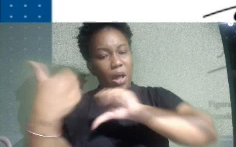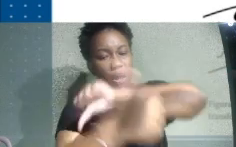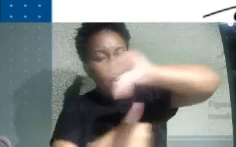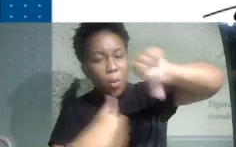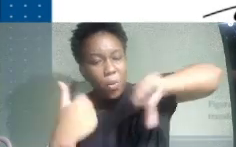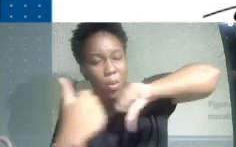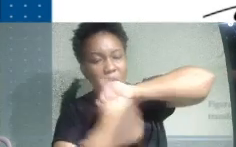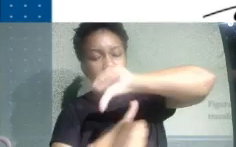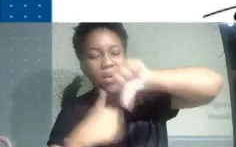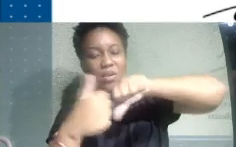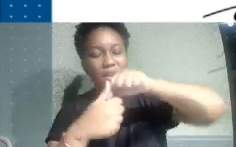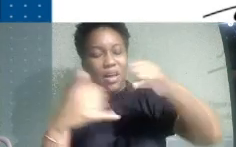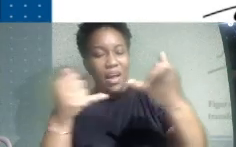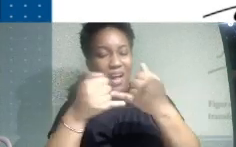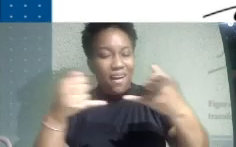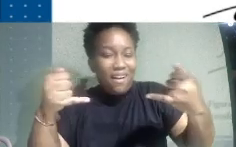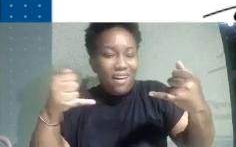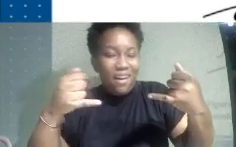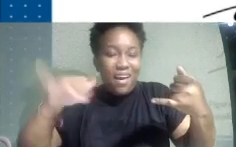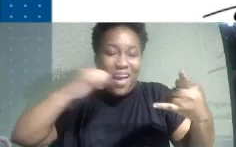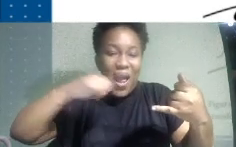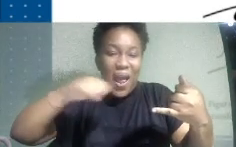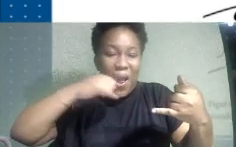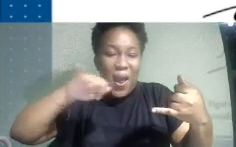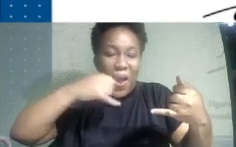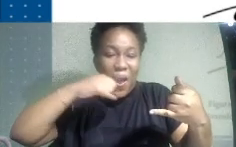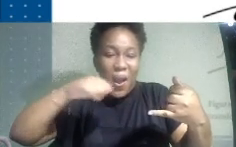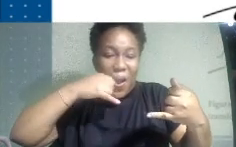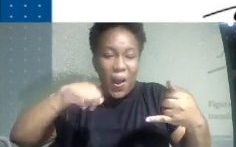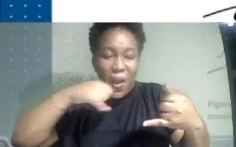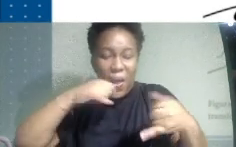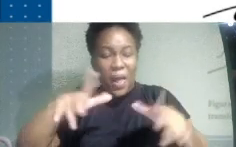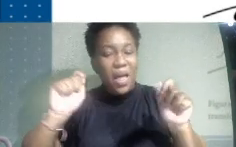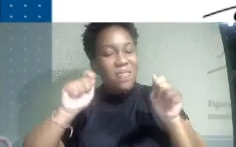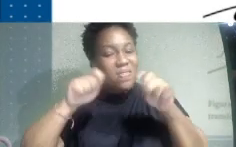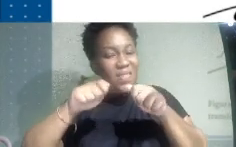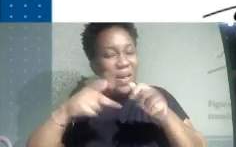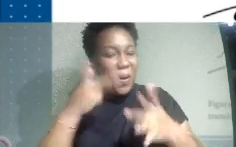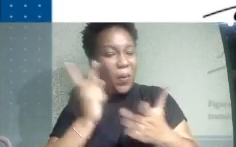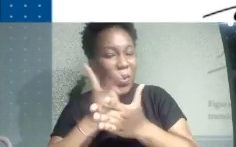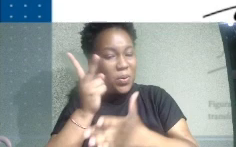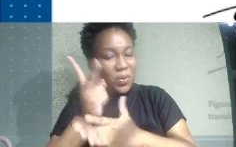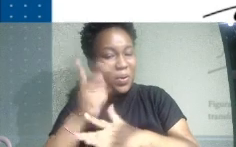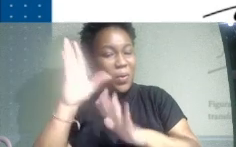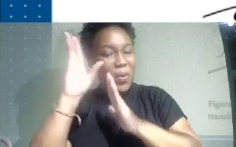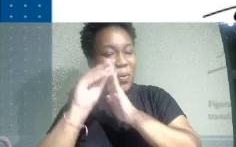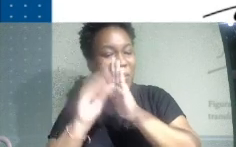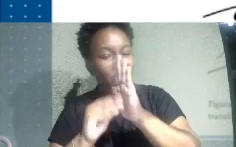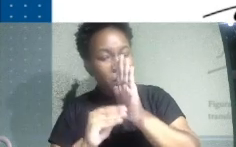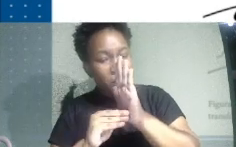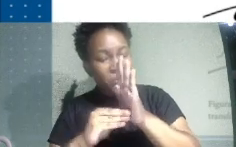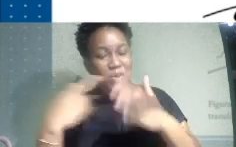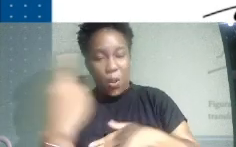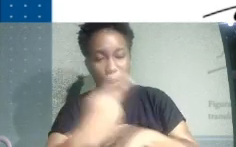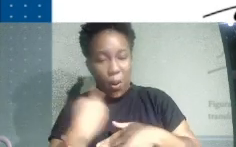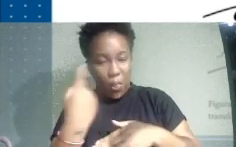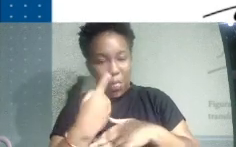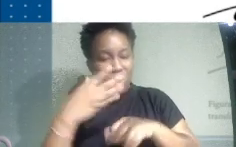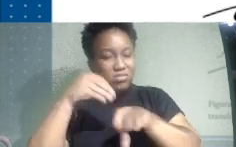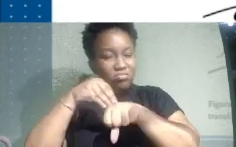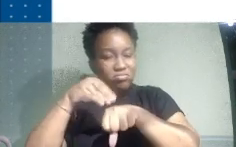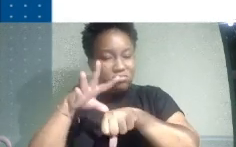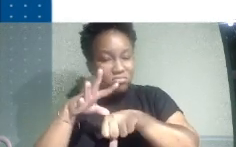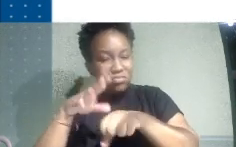isso em uma corrente elétrica. Entendido isso, a gente consegue dar sequência nos conteúdos que a gente tem para trabalhar então. Qual